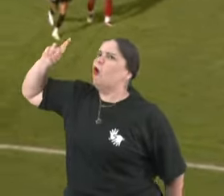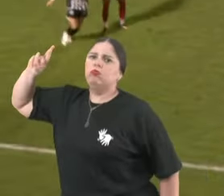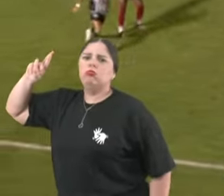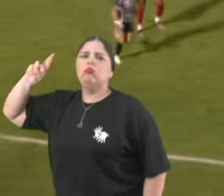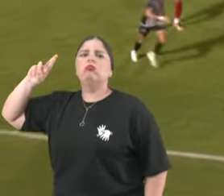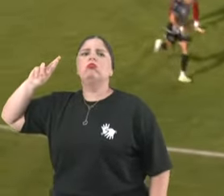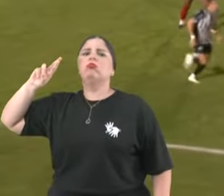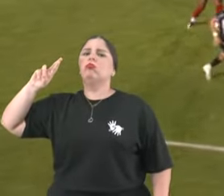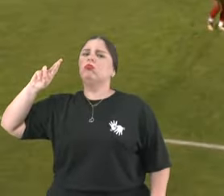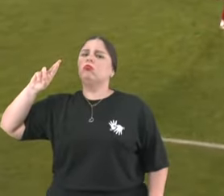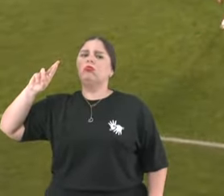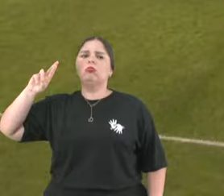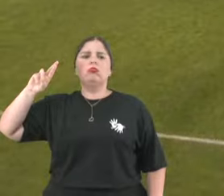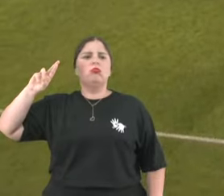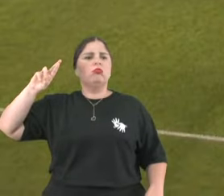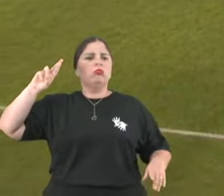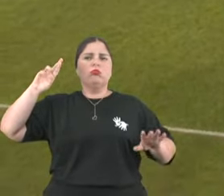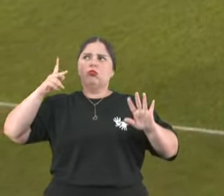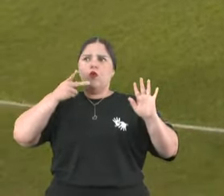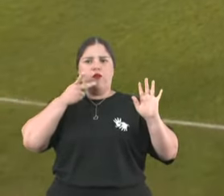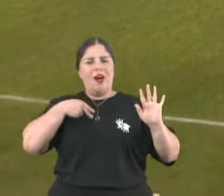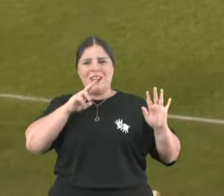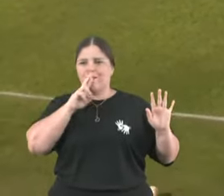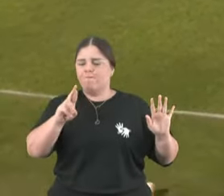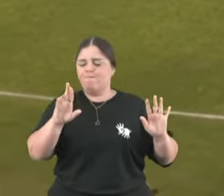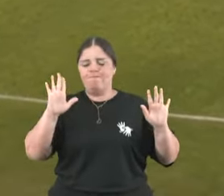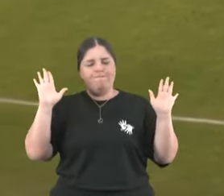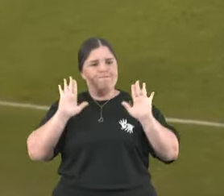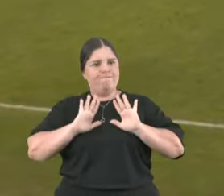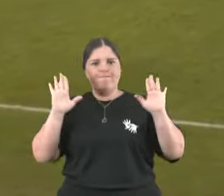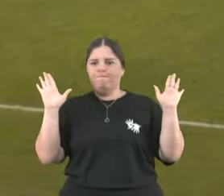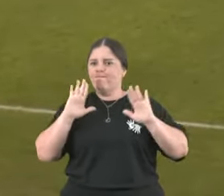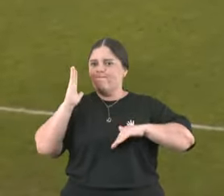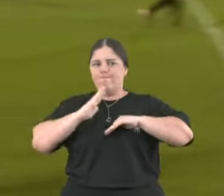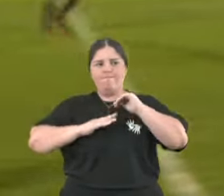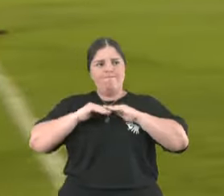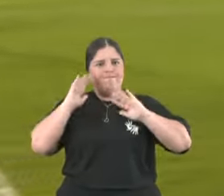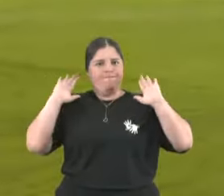dedos, viu, Henrique? Muito bem.